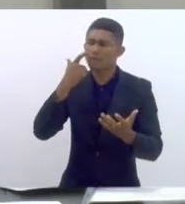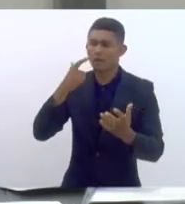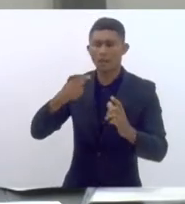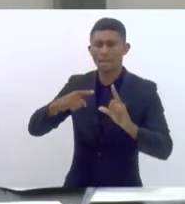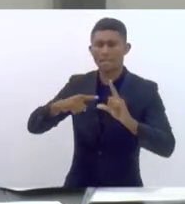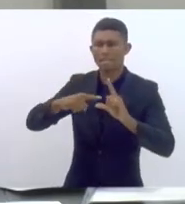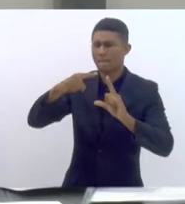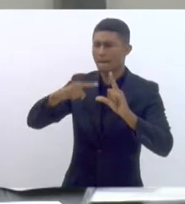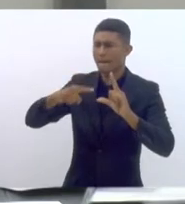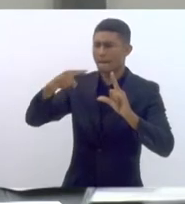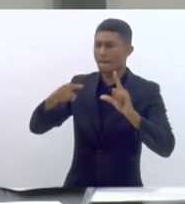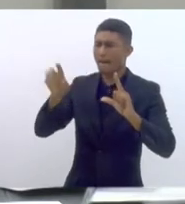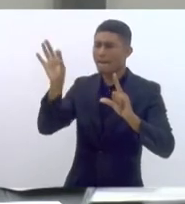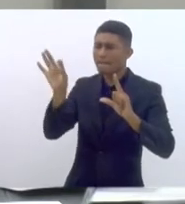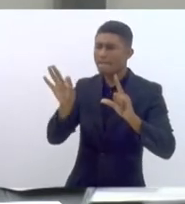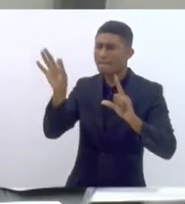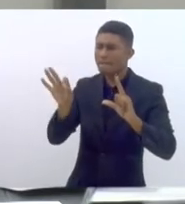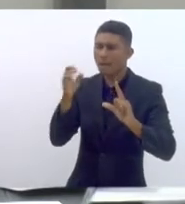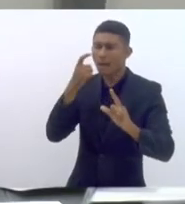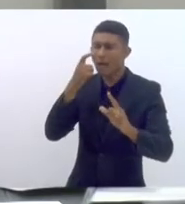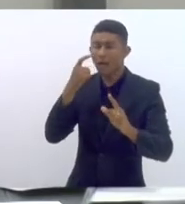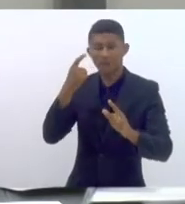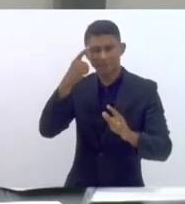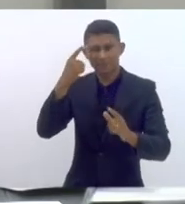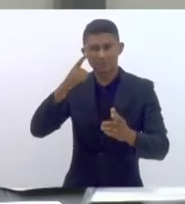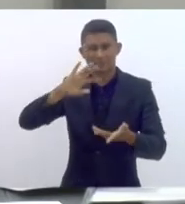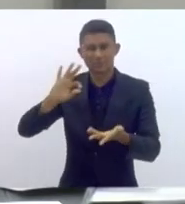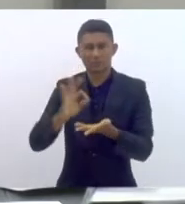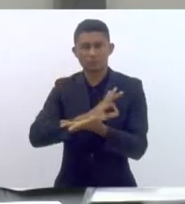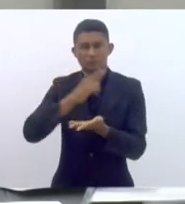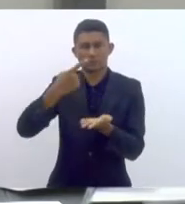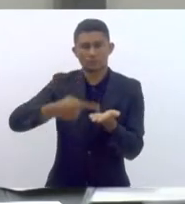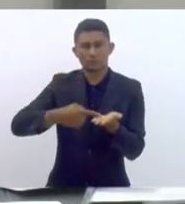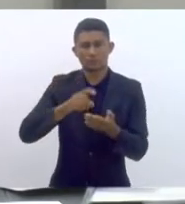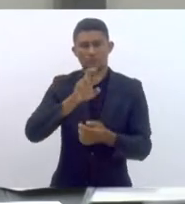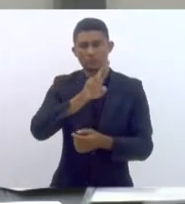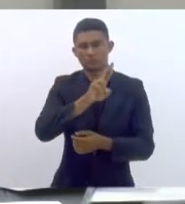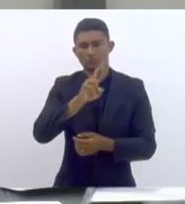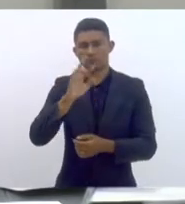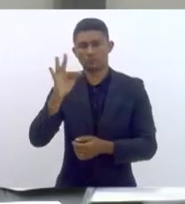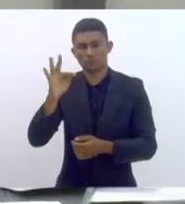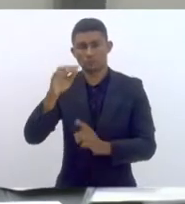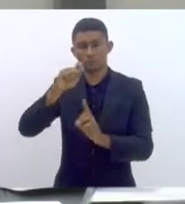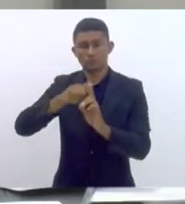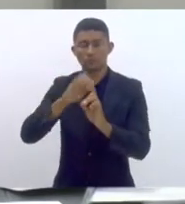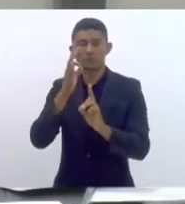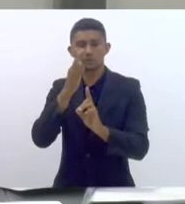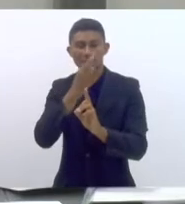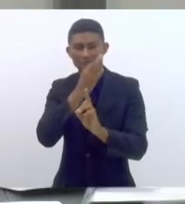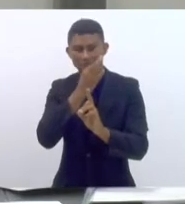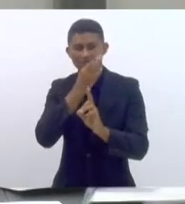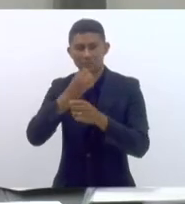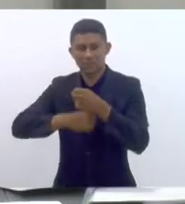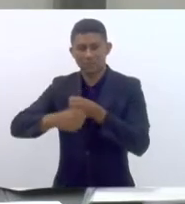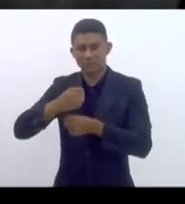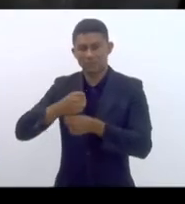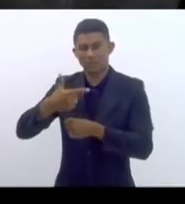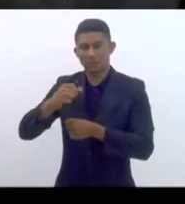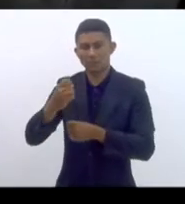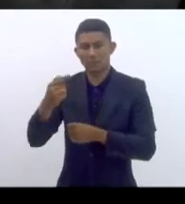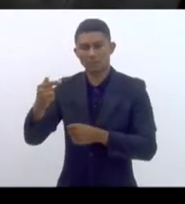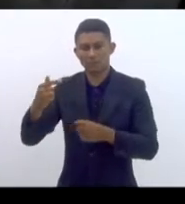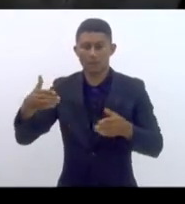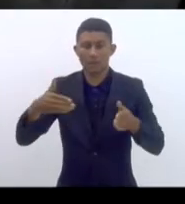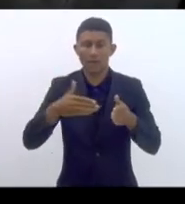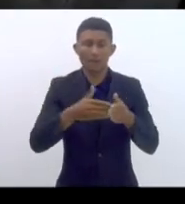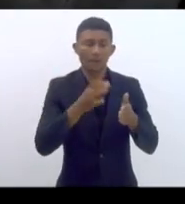primeiro regime assinou em setembro de 2017 e acabou em setembro de 2020. Isso, perfeito. Por